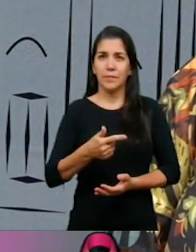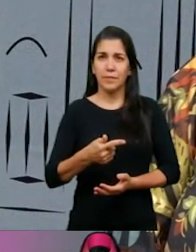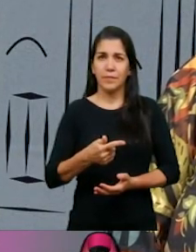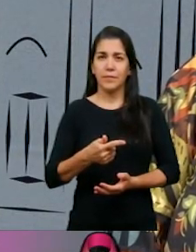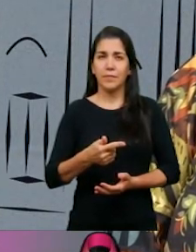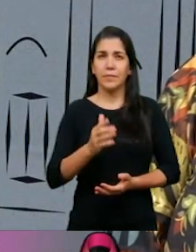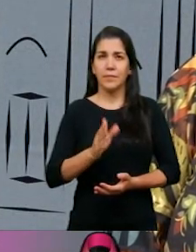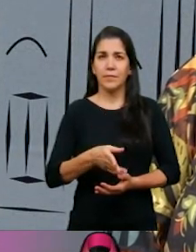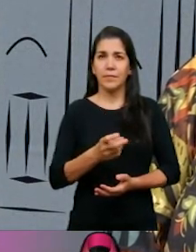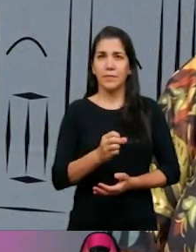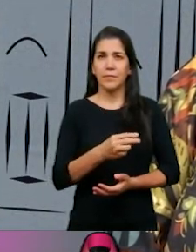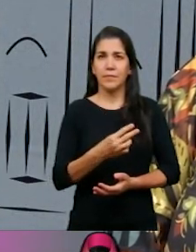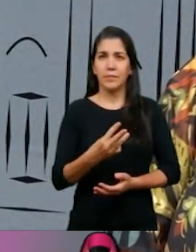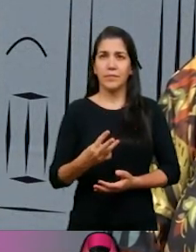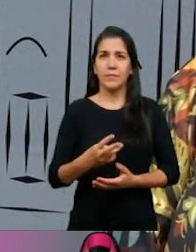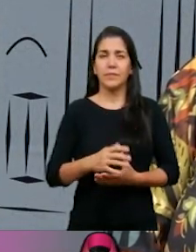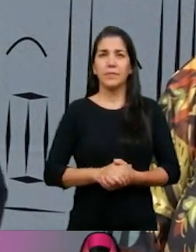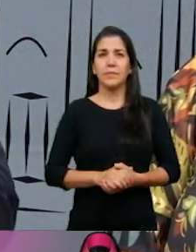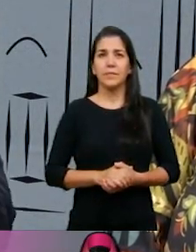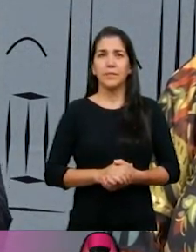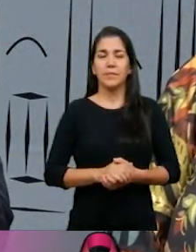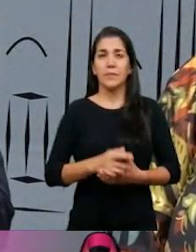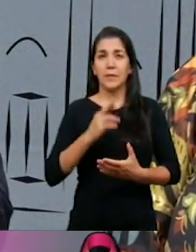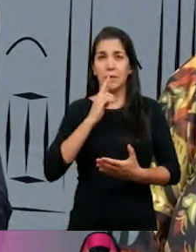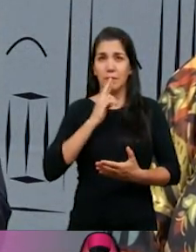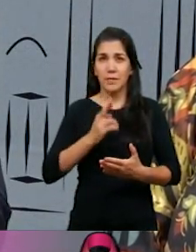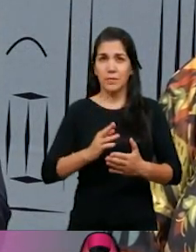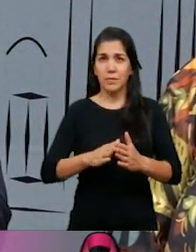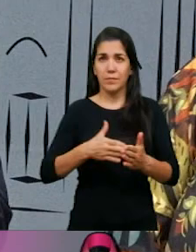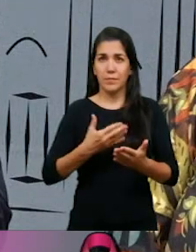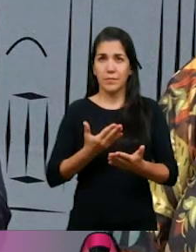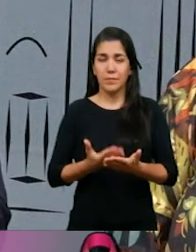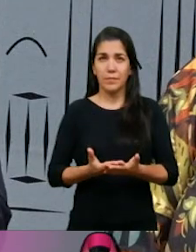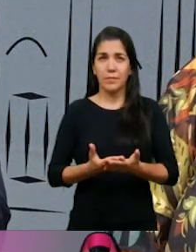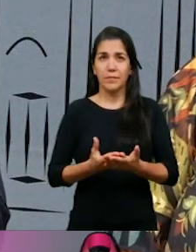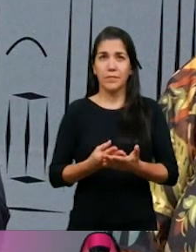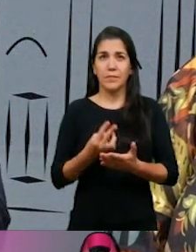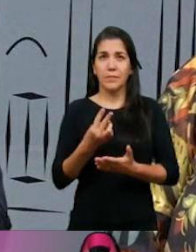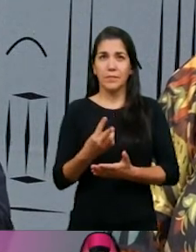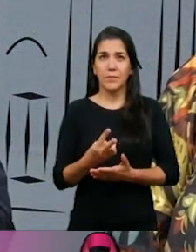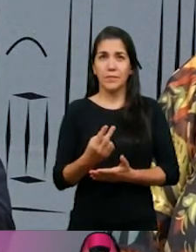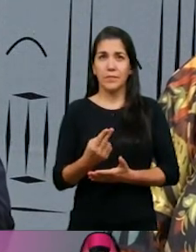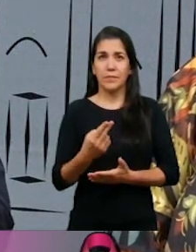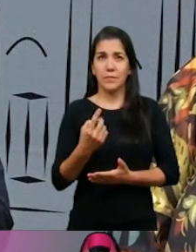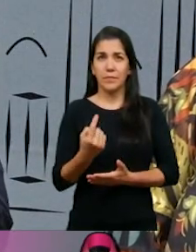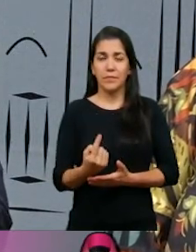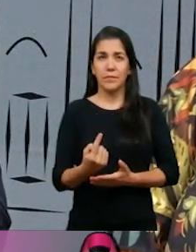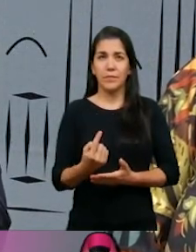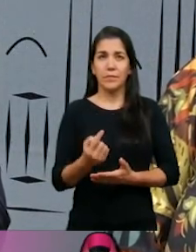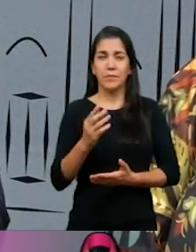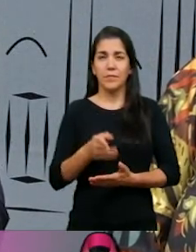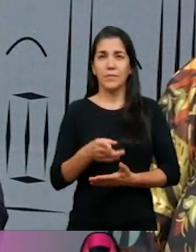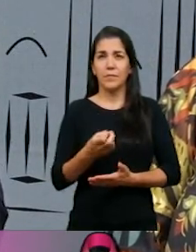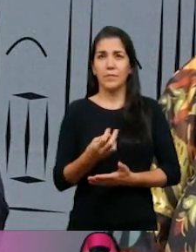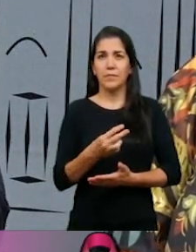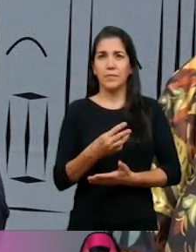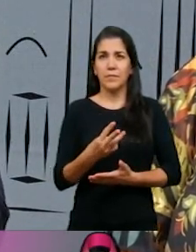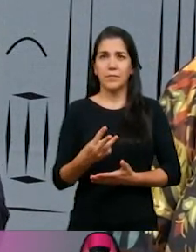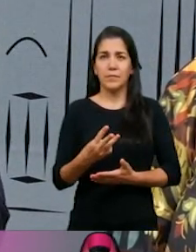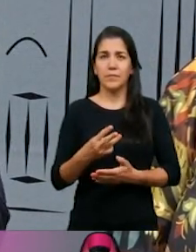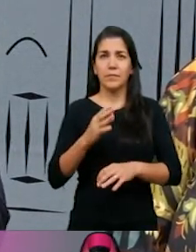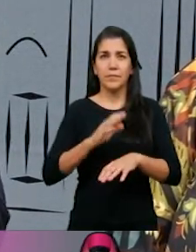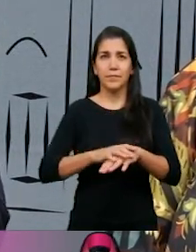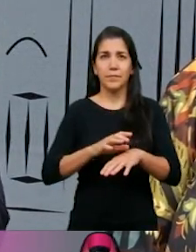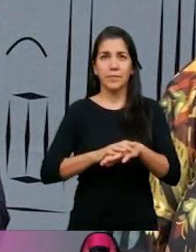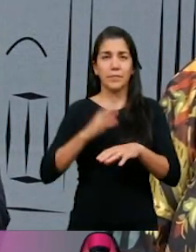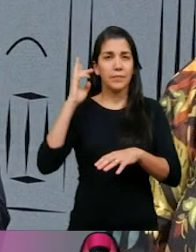5.417 de 2023. Encaminha resposta ao requerimento número 321 de 2023, de